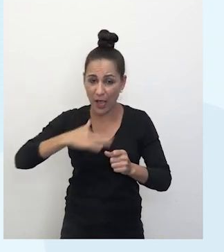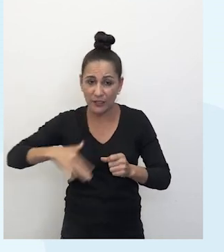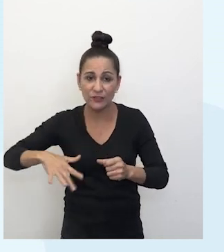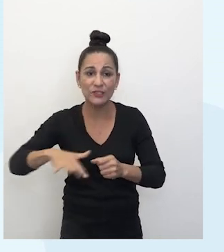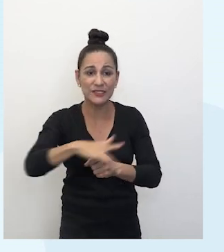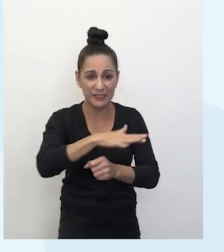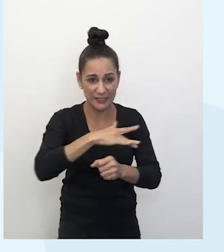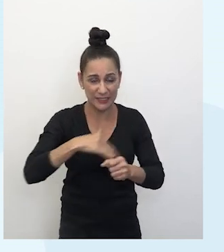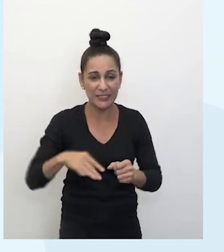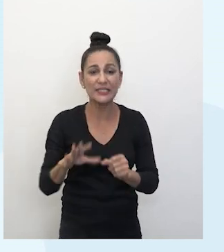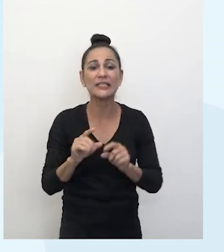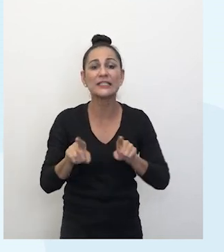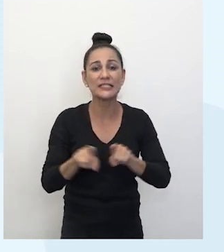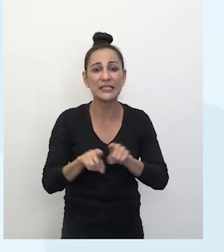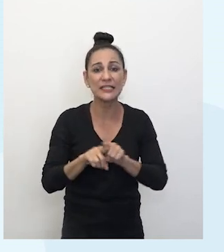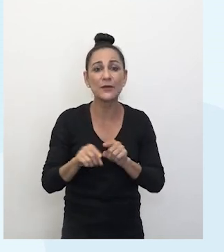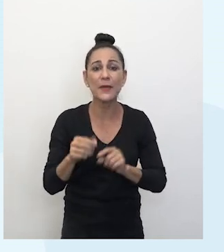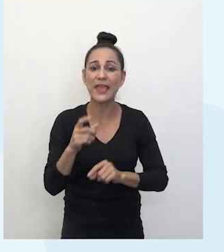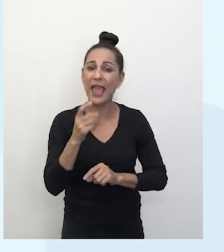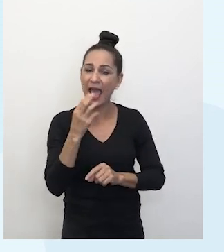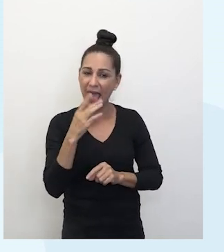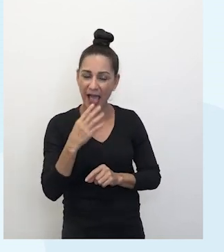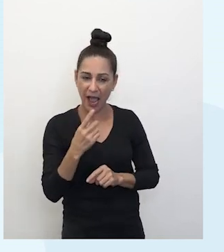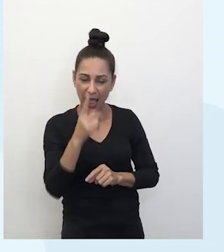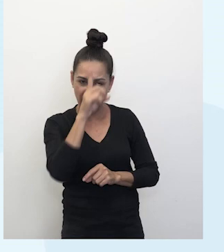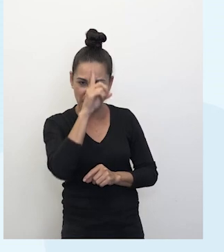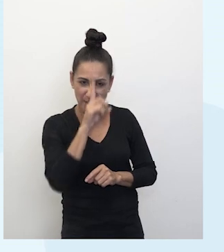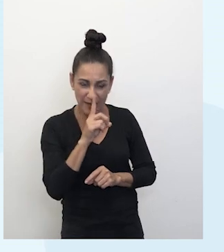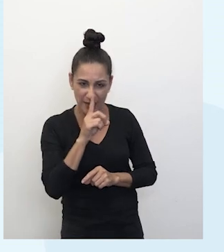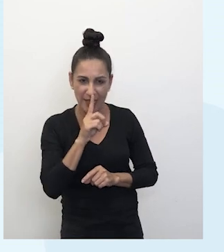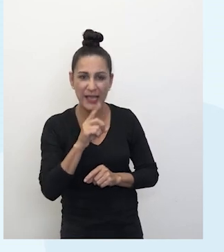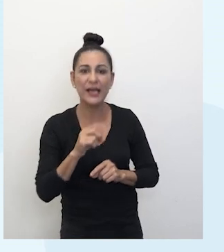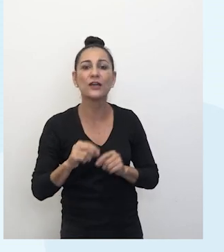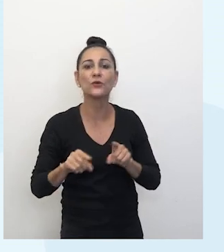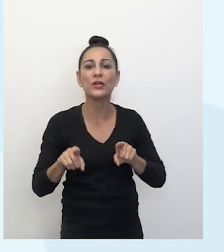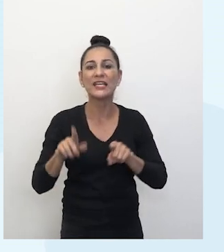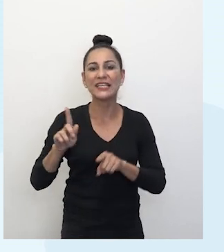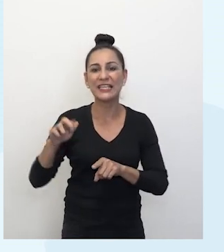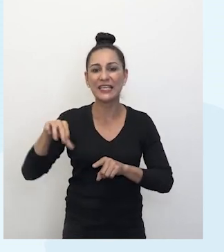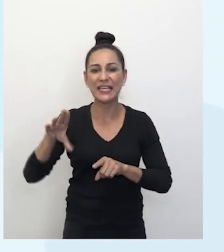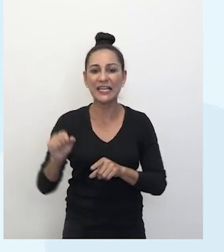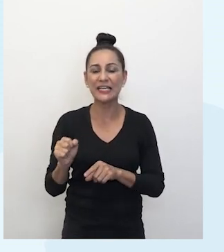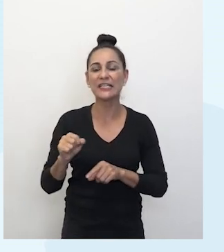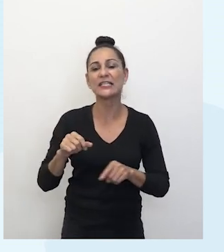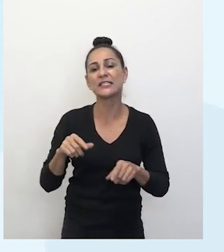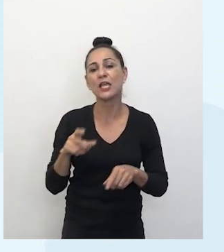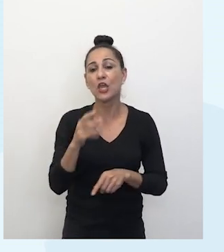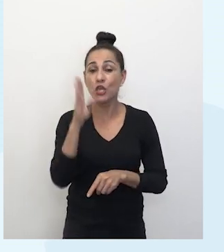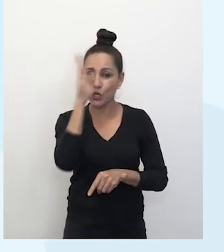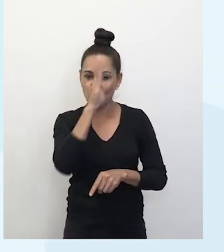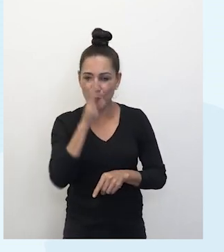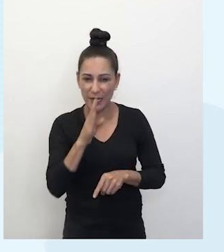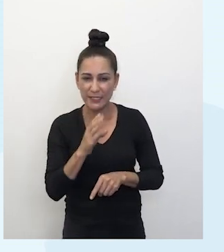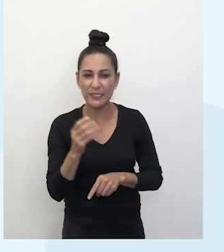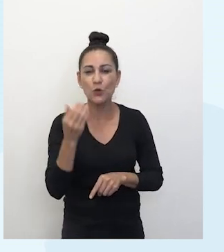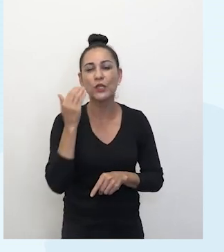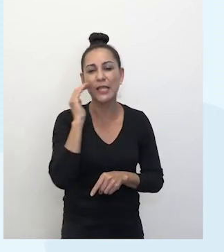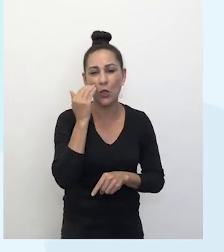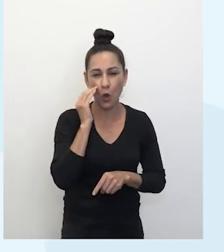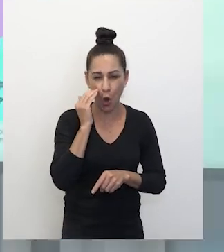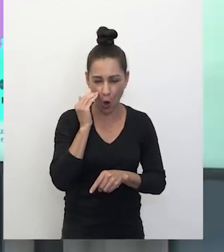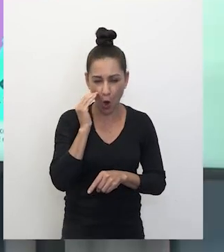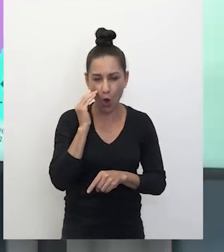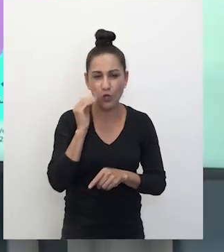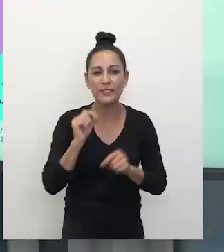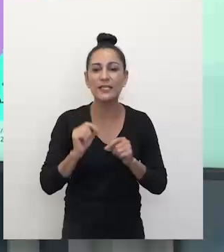arquipélagos as guianas que estão em amarelo e o Brasil que está em rosa né Lembrando que o país do centro das